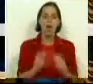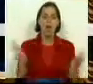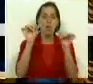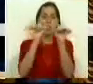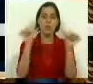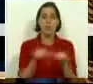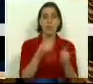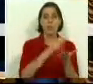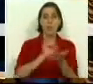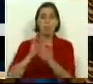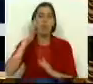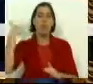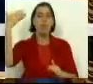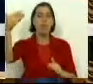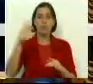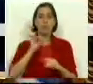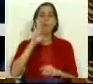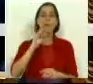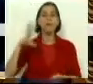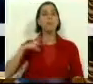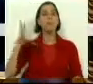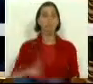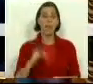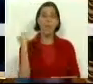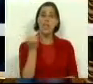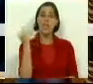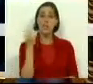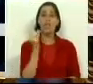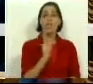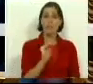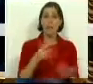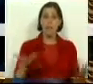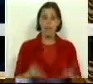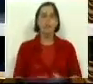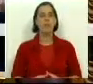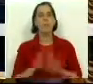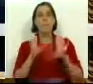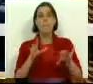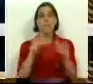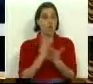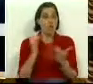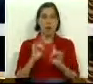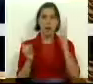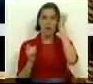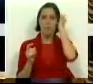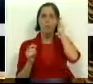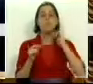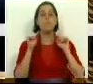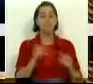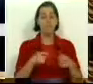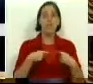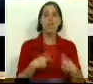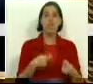sistema de financiamento das futuras intervenções do Banco de Portugal nas instituições financeiras. Mas não ficamos por aqui, porque para além